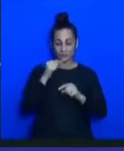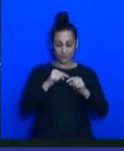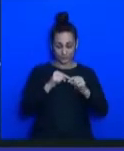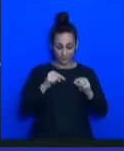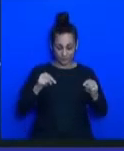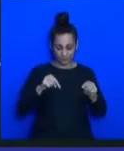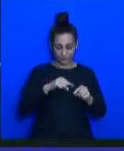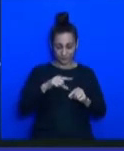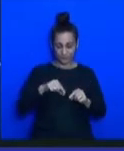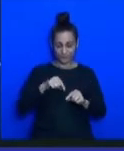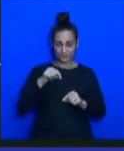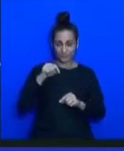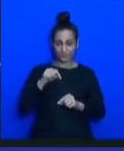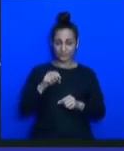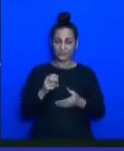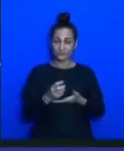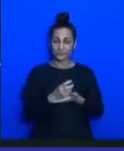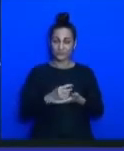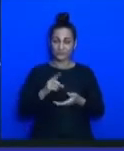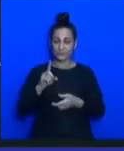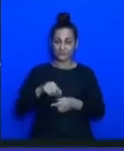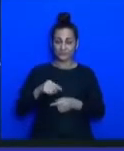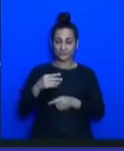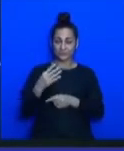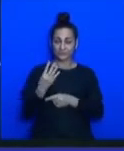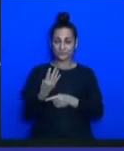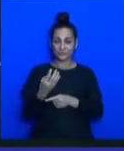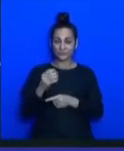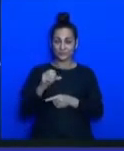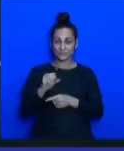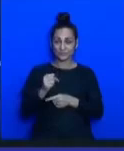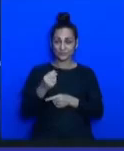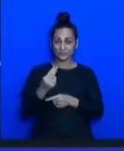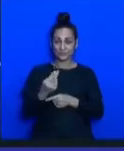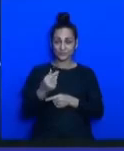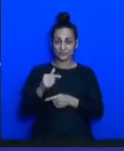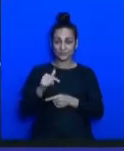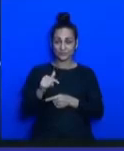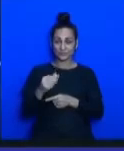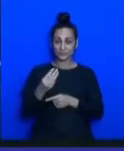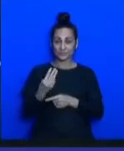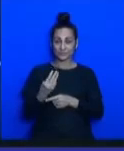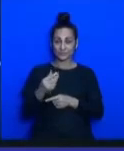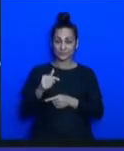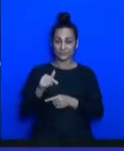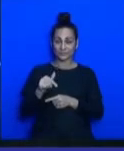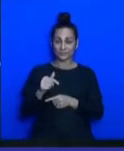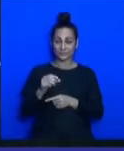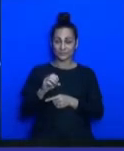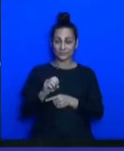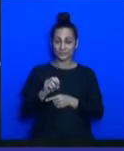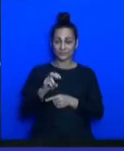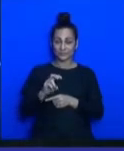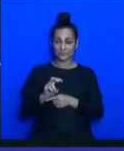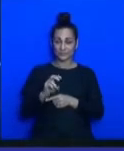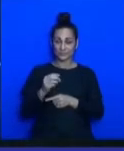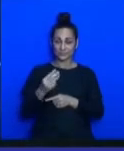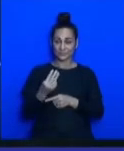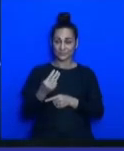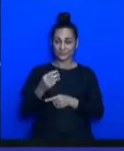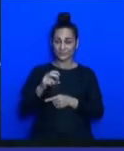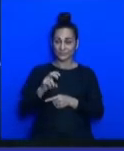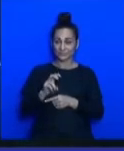Conferindo as dezenas sorteadas hoje na Quina, 48, 27, 37, 05